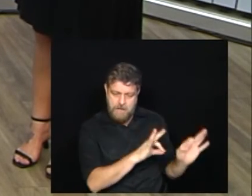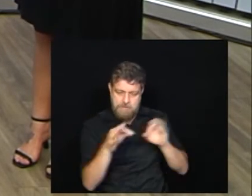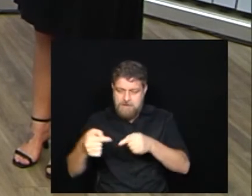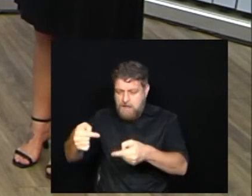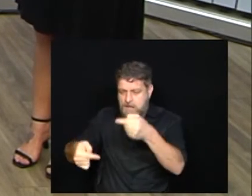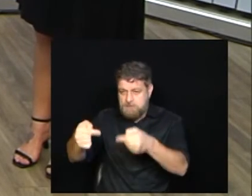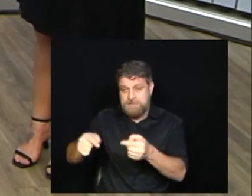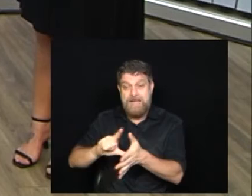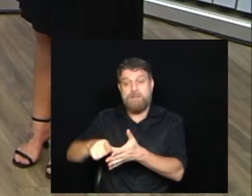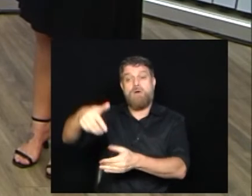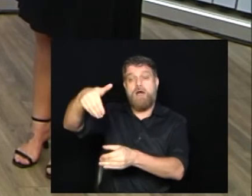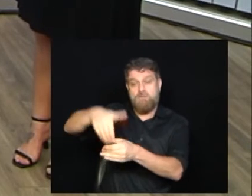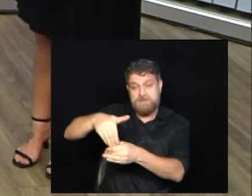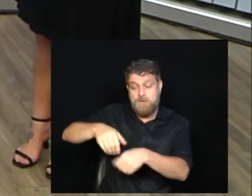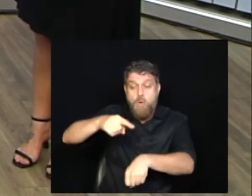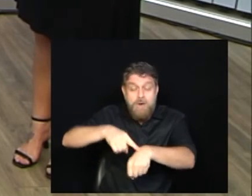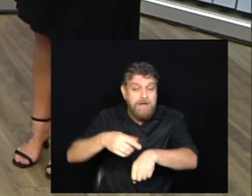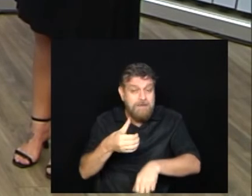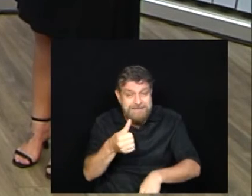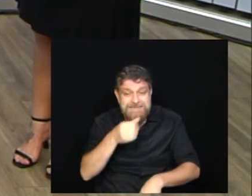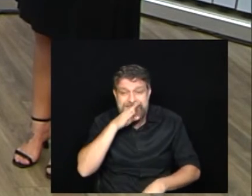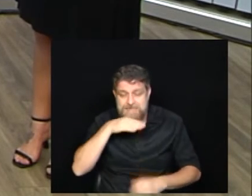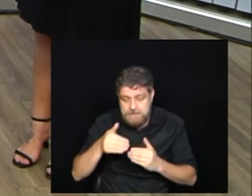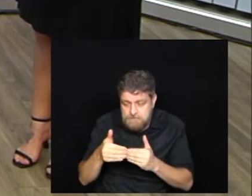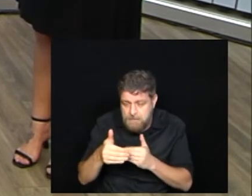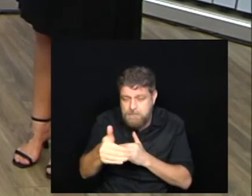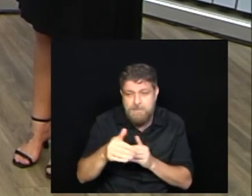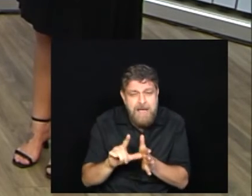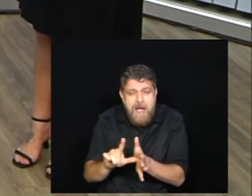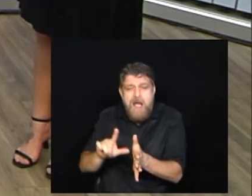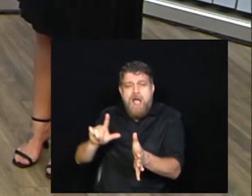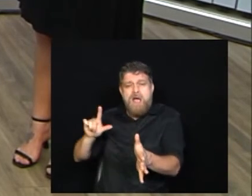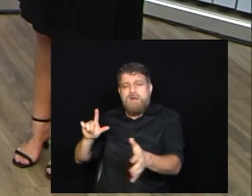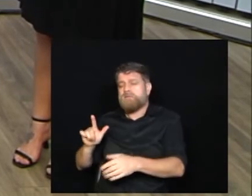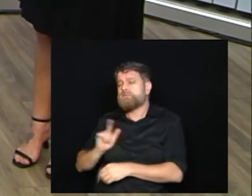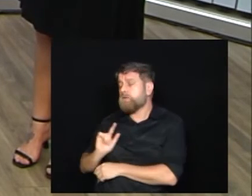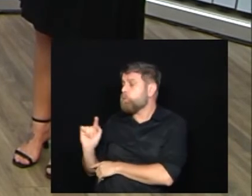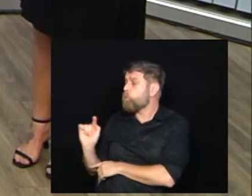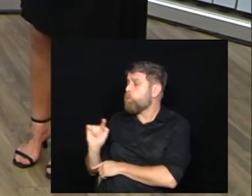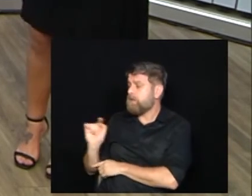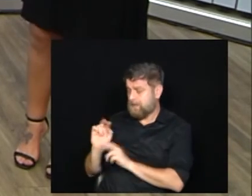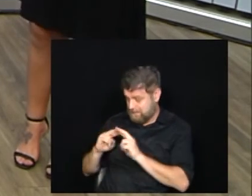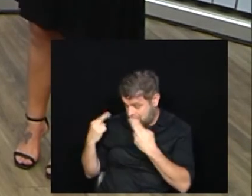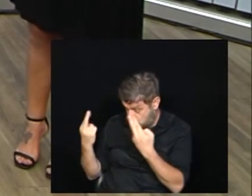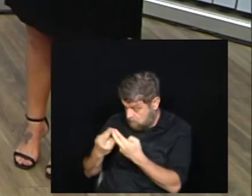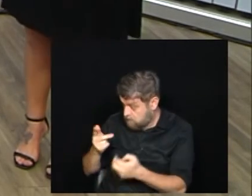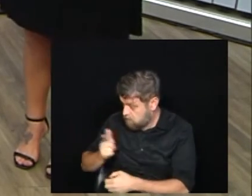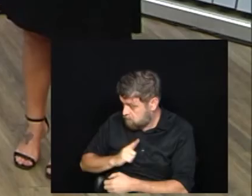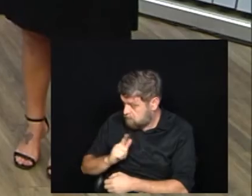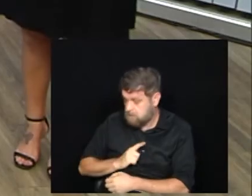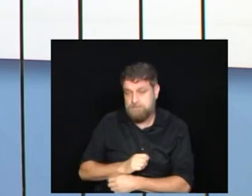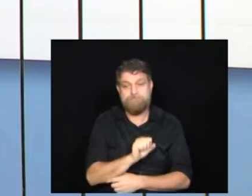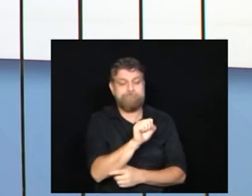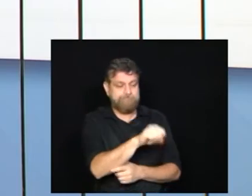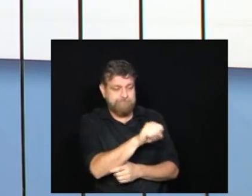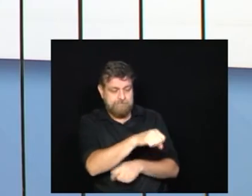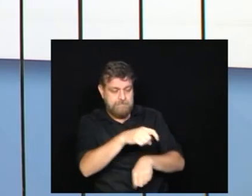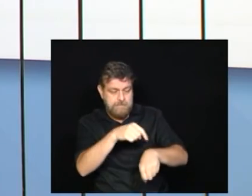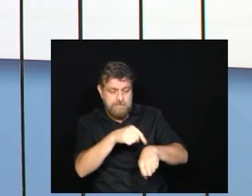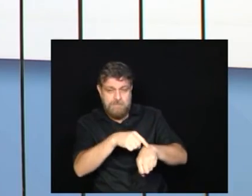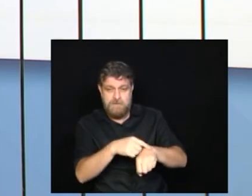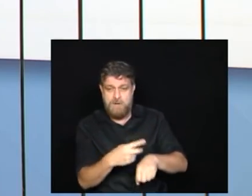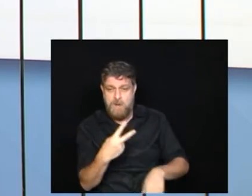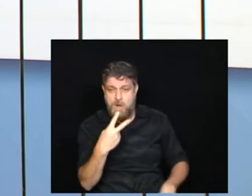discussões e votações a partir das 6 horas da tarde, mas antes disso tem mais reuniões, né, Mirna? Isso, hoje a partir